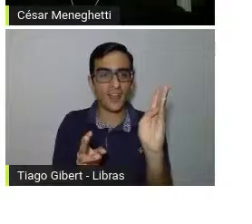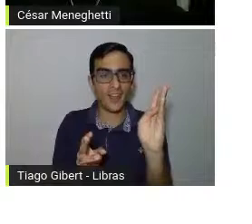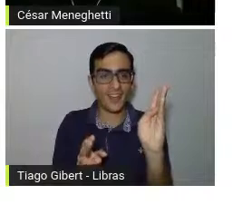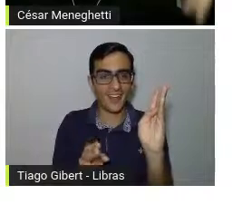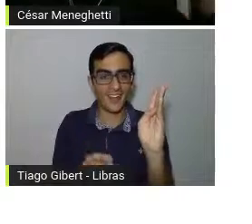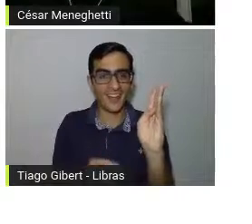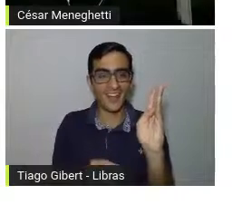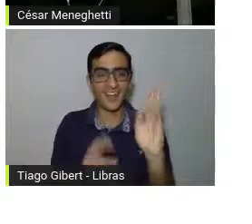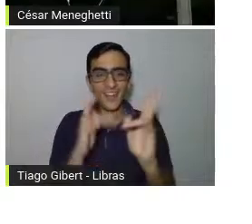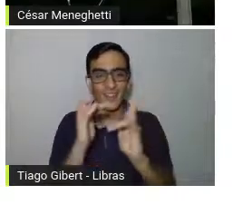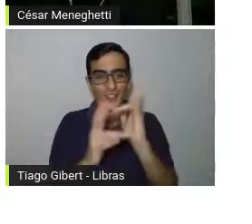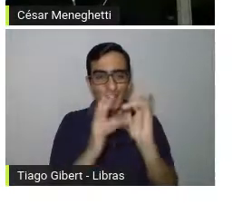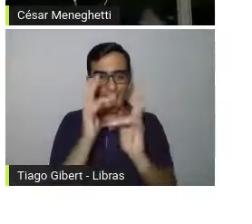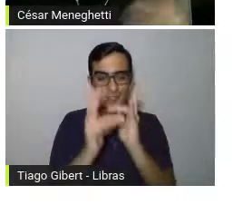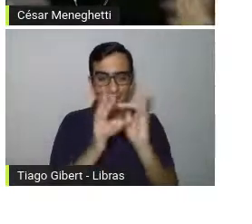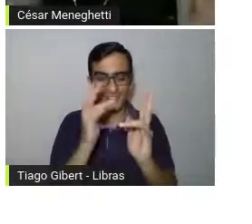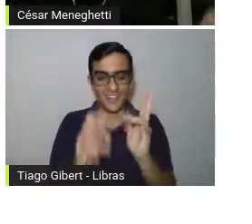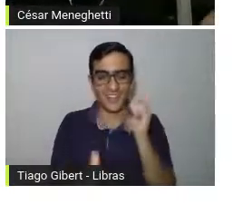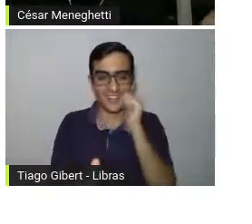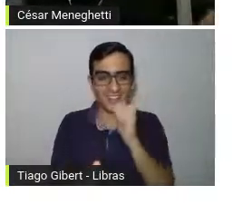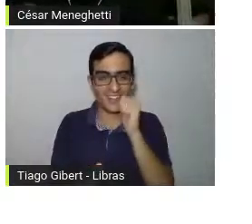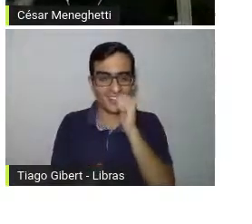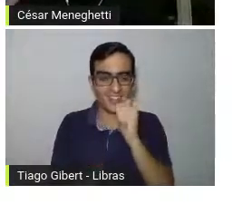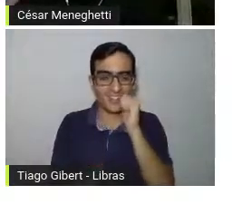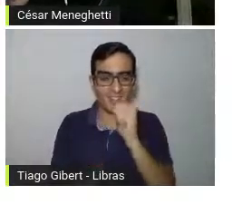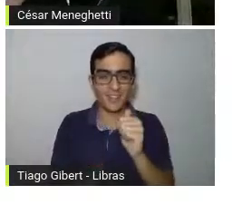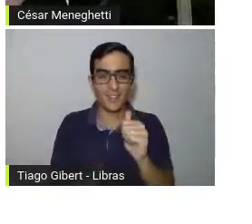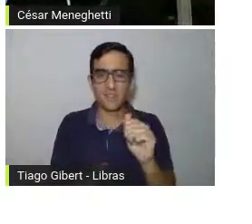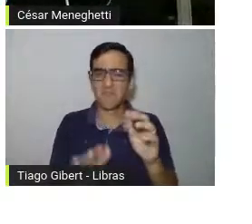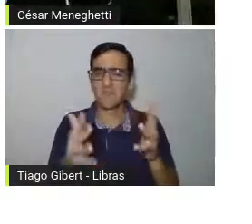um prédio construído em